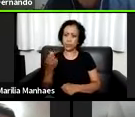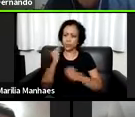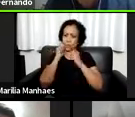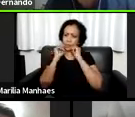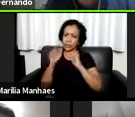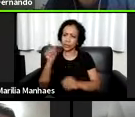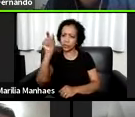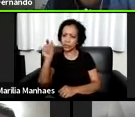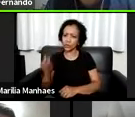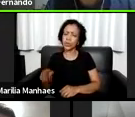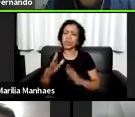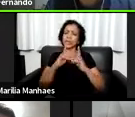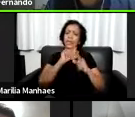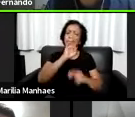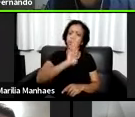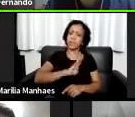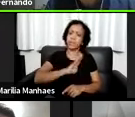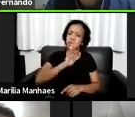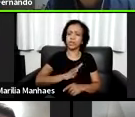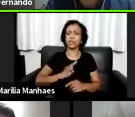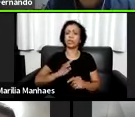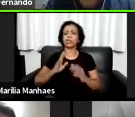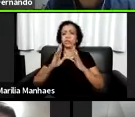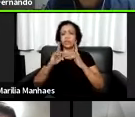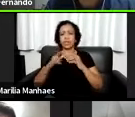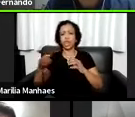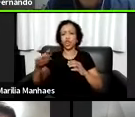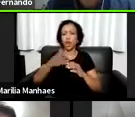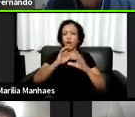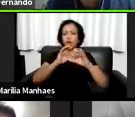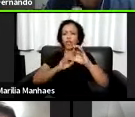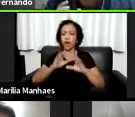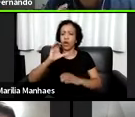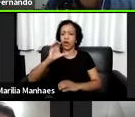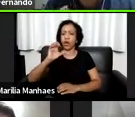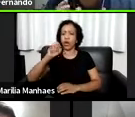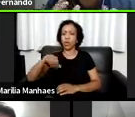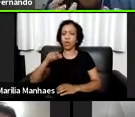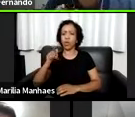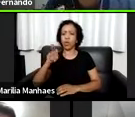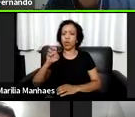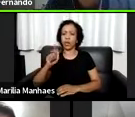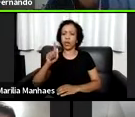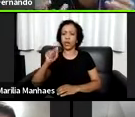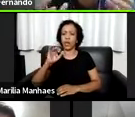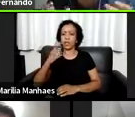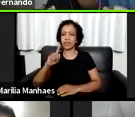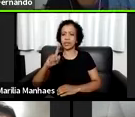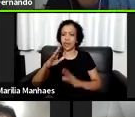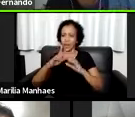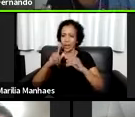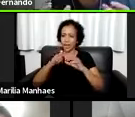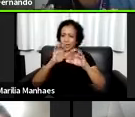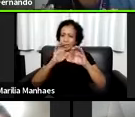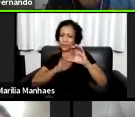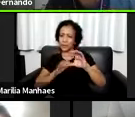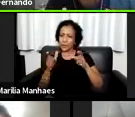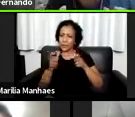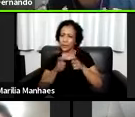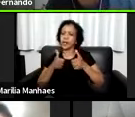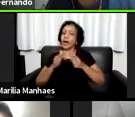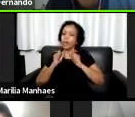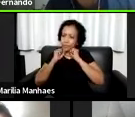igrejas batistas, as congregações batistas das nossas convenções, para que Deus dê sabedoria a cada líder, aos